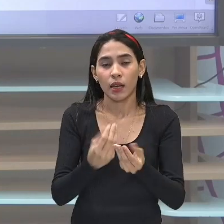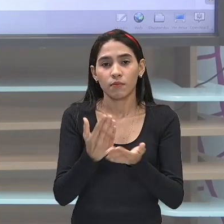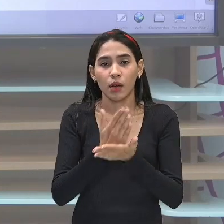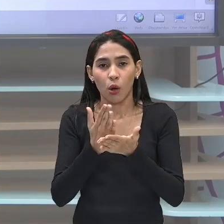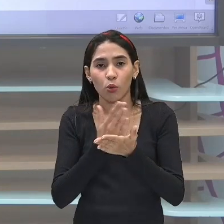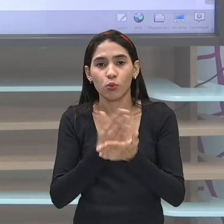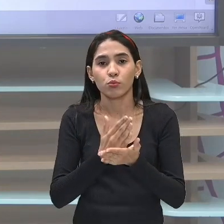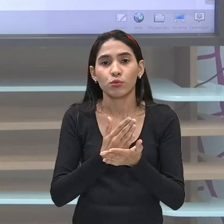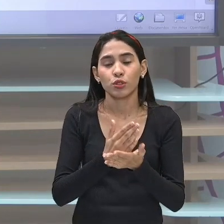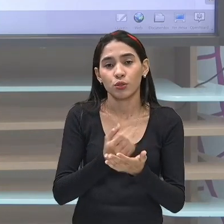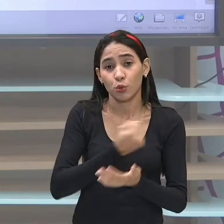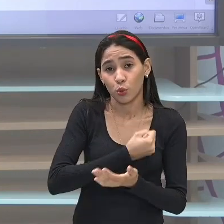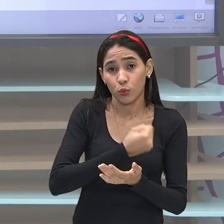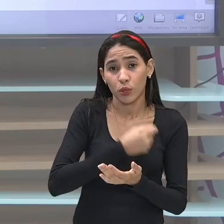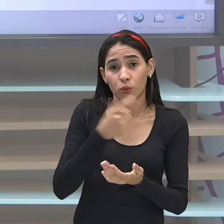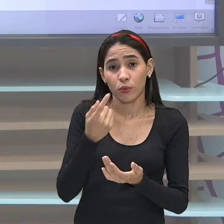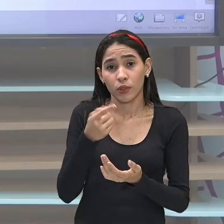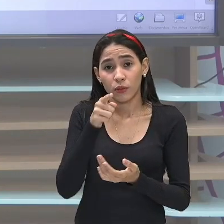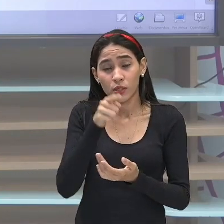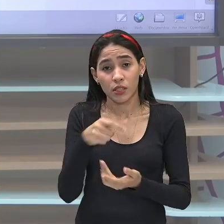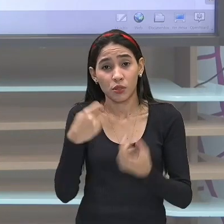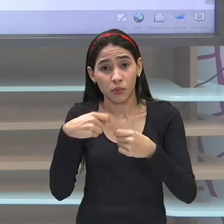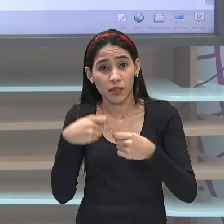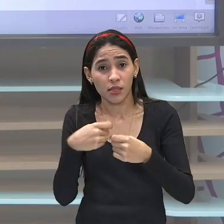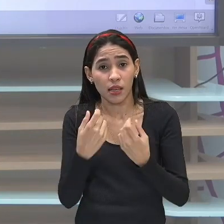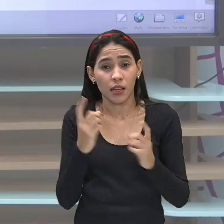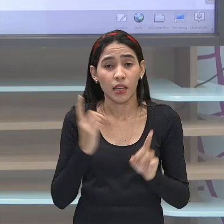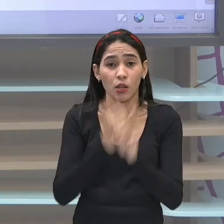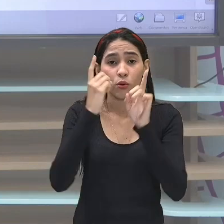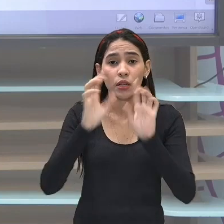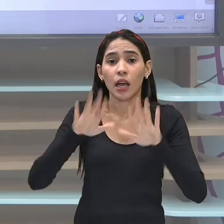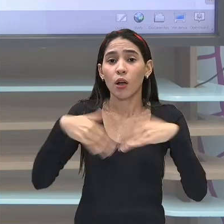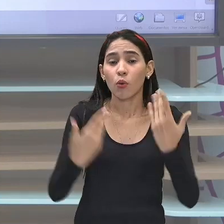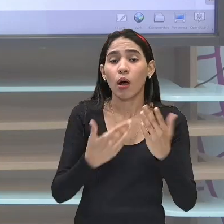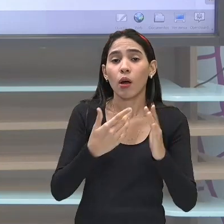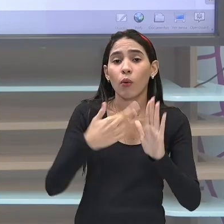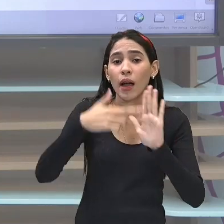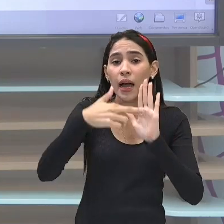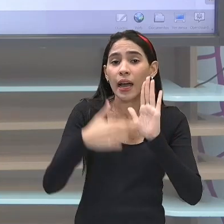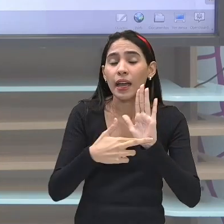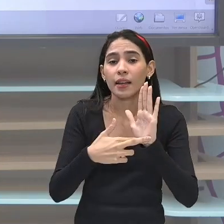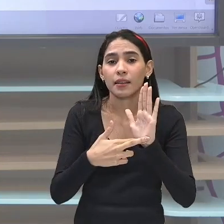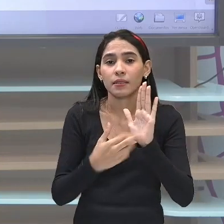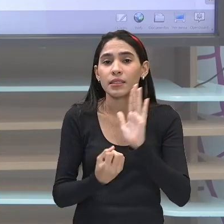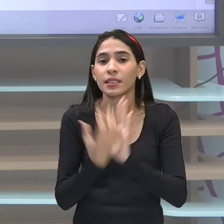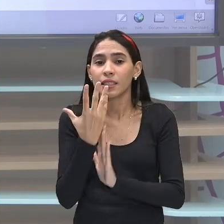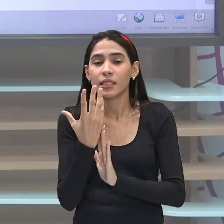valores e a gente vai ter que descobrir qual foi a lei, né, qual foi a lei de formação que